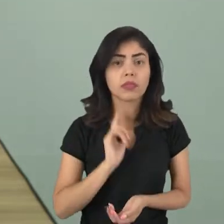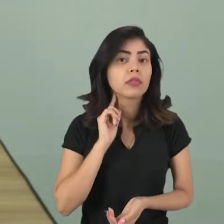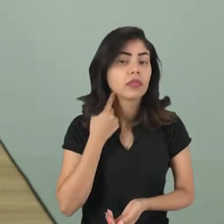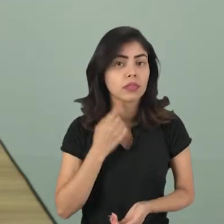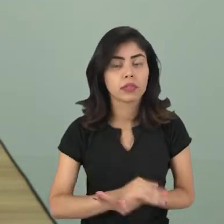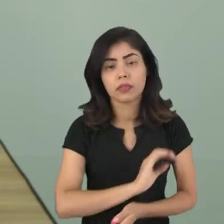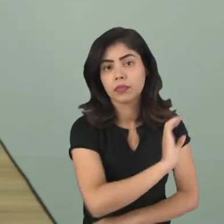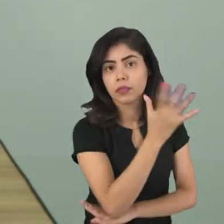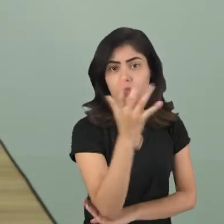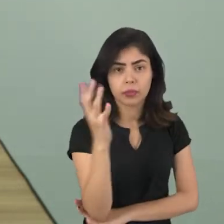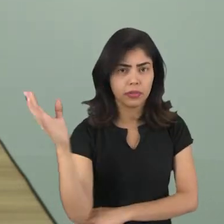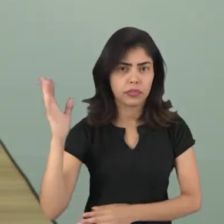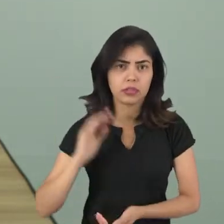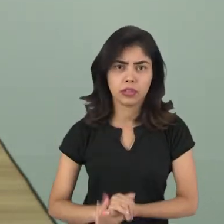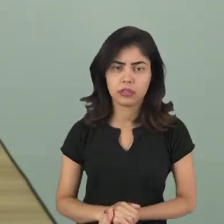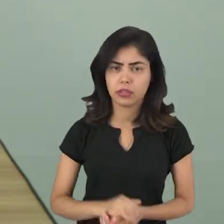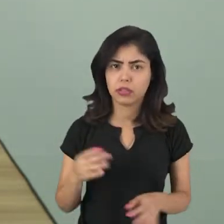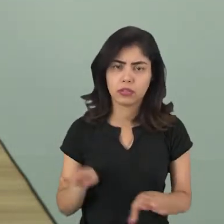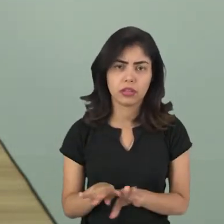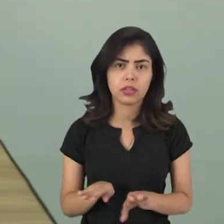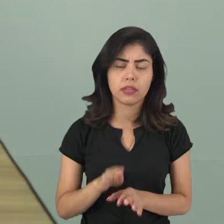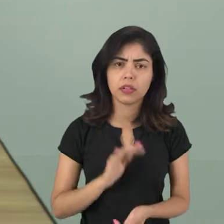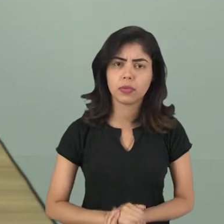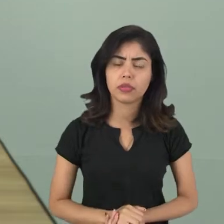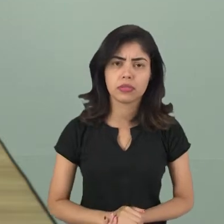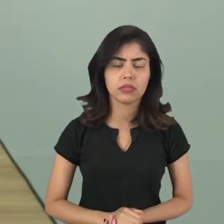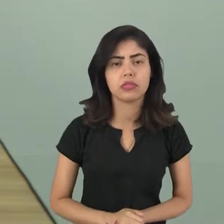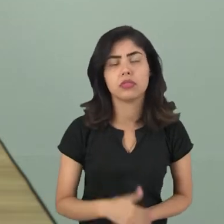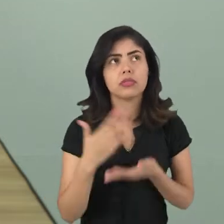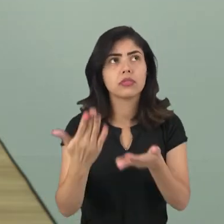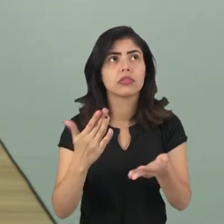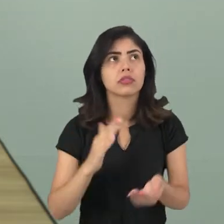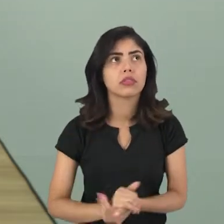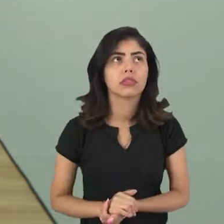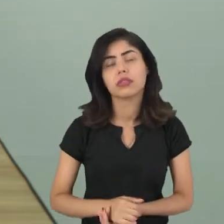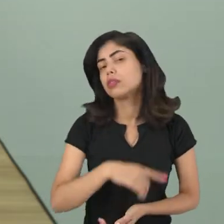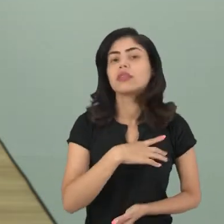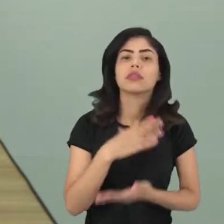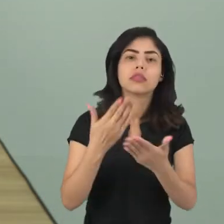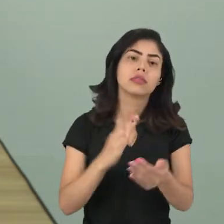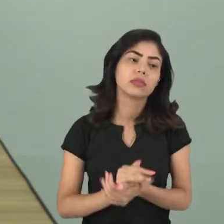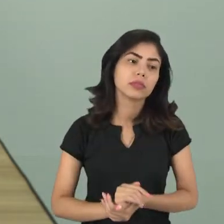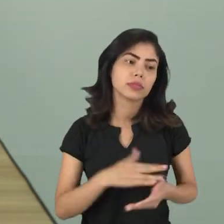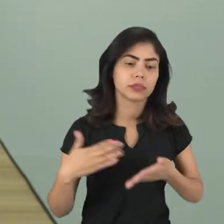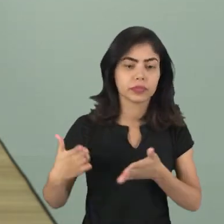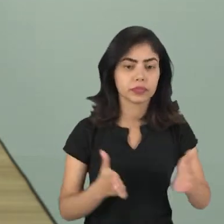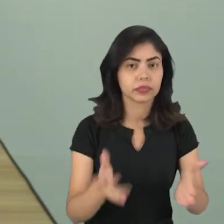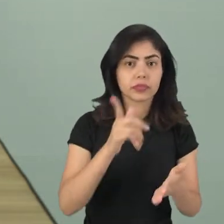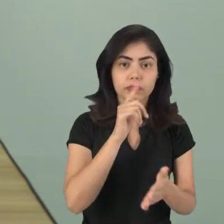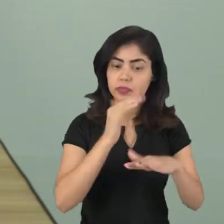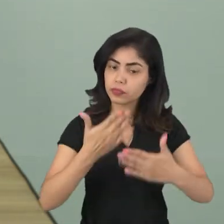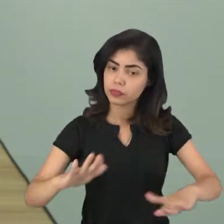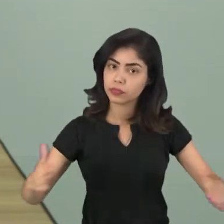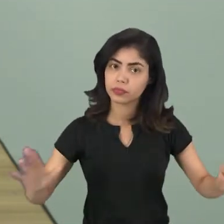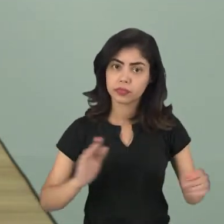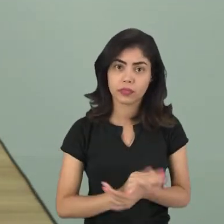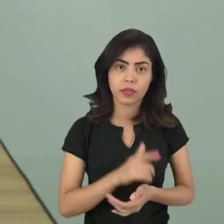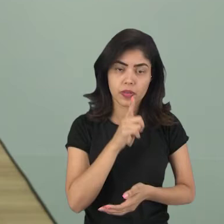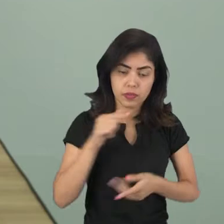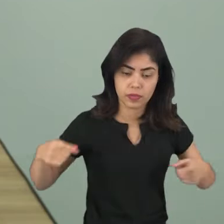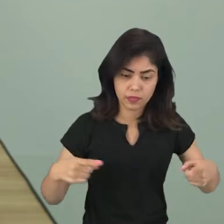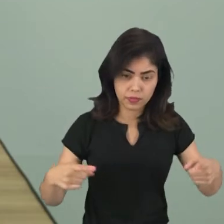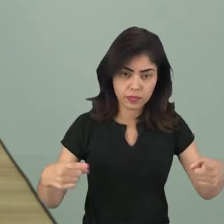da natureza. E isso, quais são as consequências da natureza? Ele fala dos rios, dos mares, dos lagos,